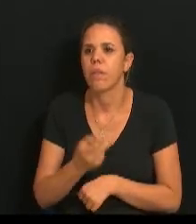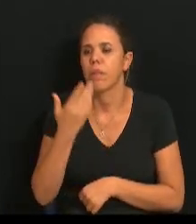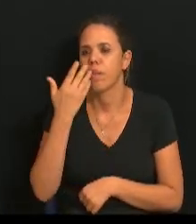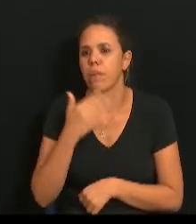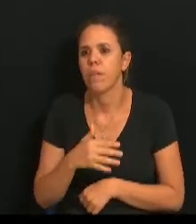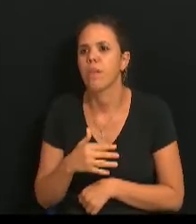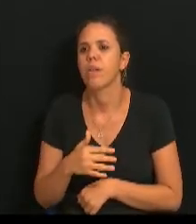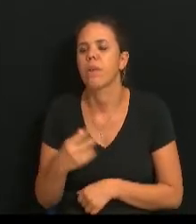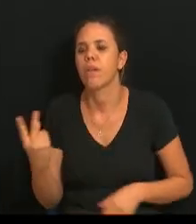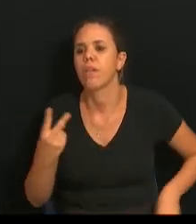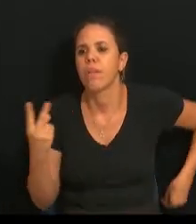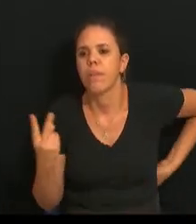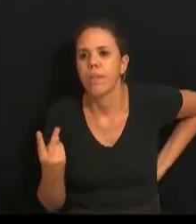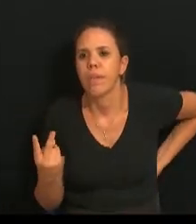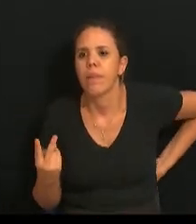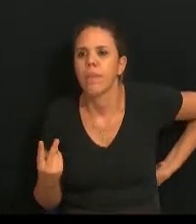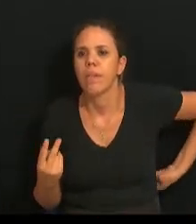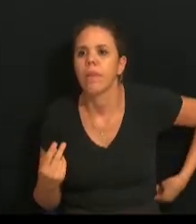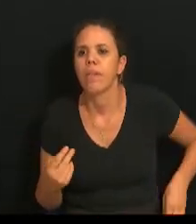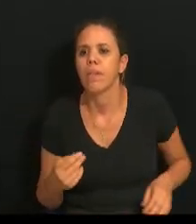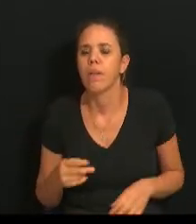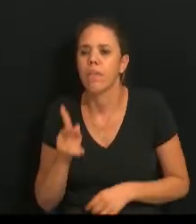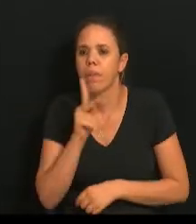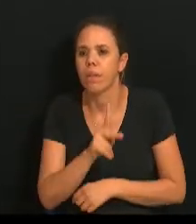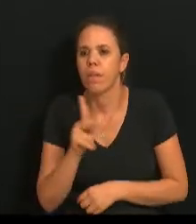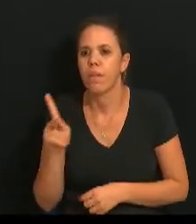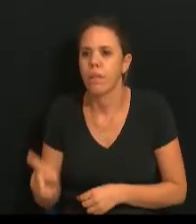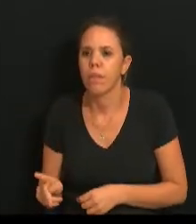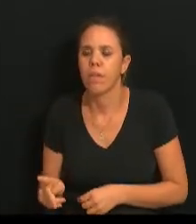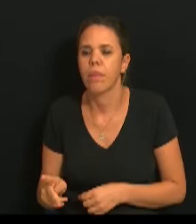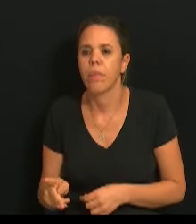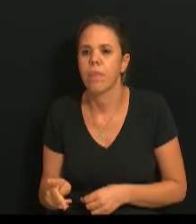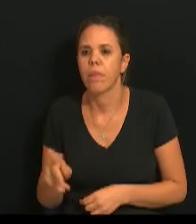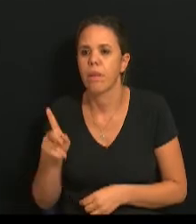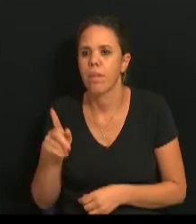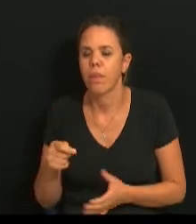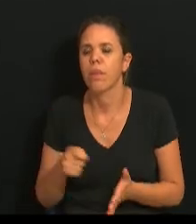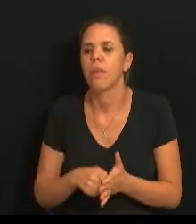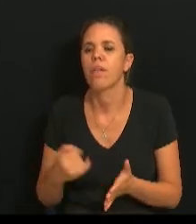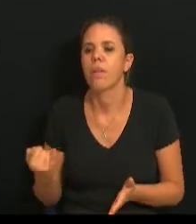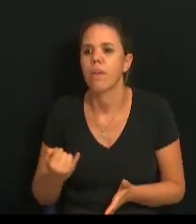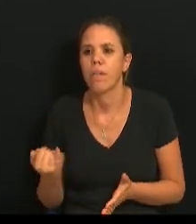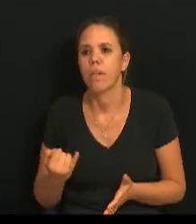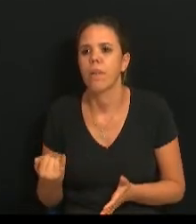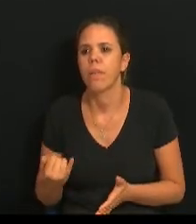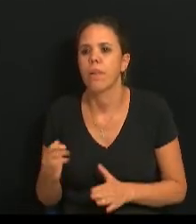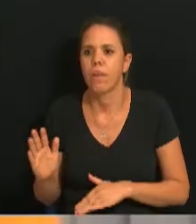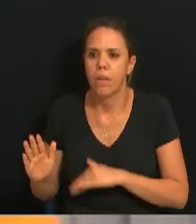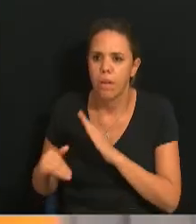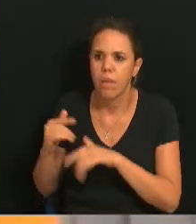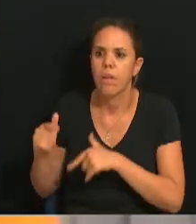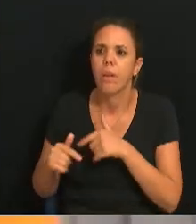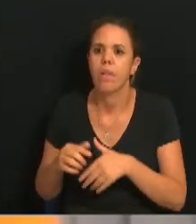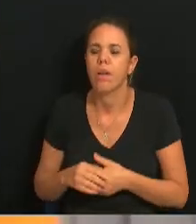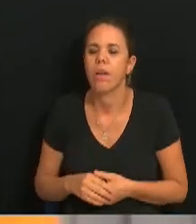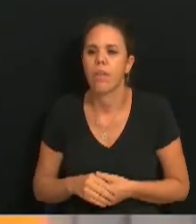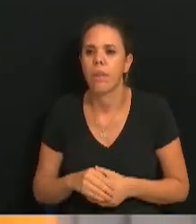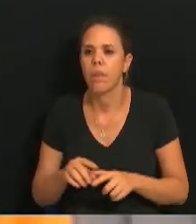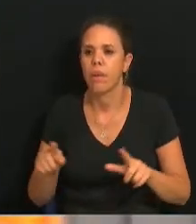pela valorização e reconhecimento como docentes. Acho que é uma luta muito importante para o desenvolvimento do trabalho em